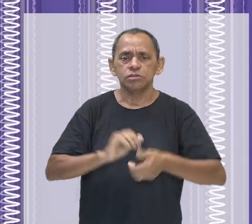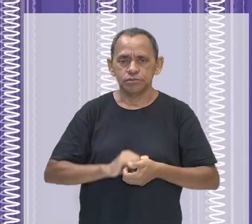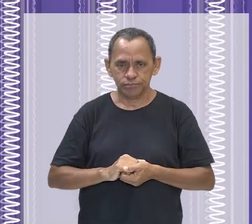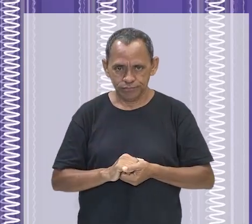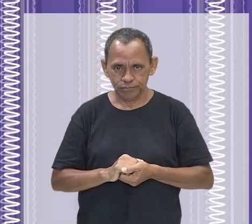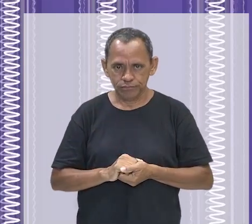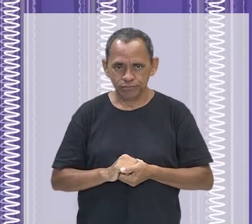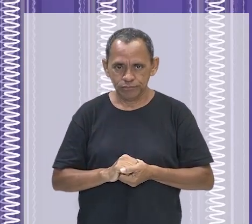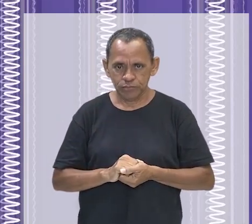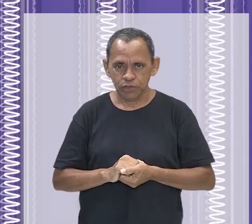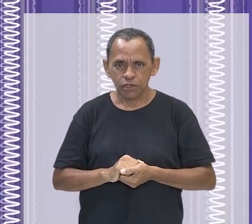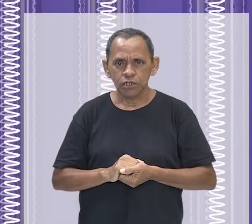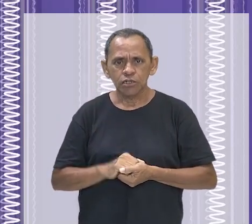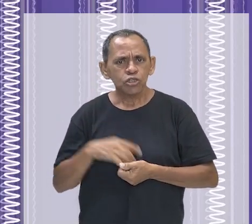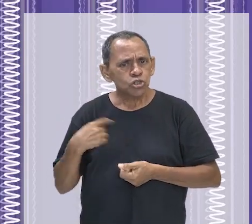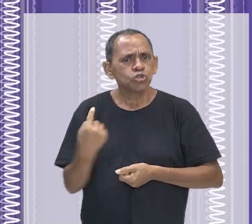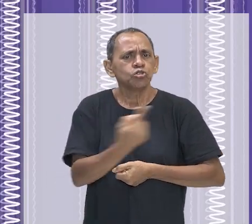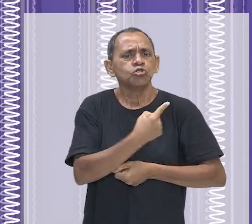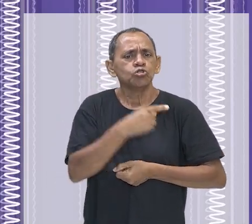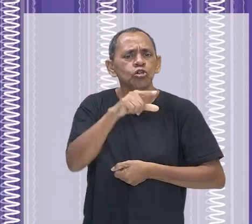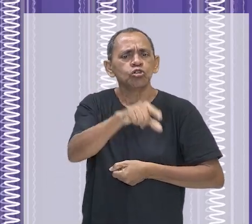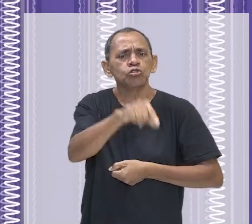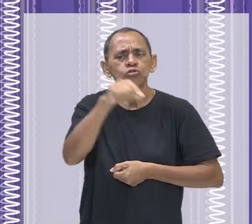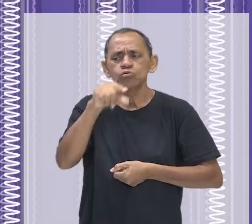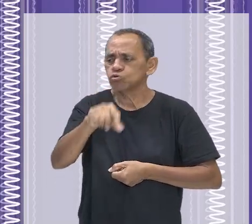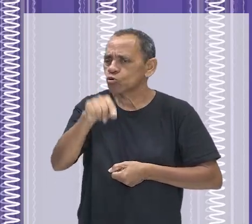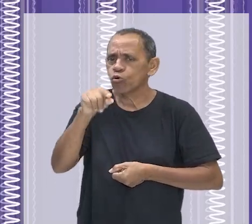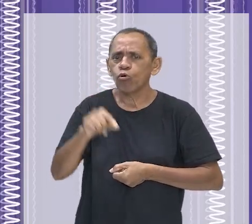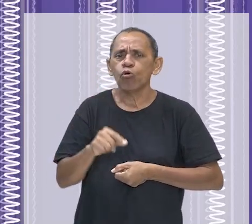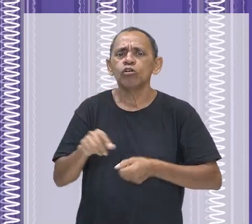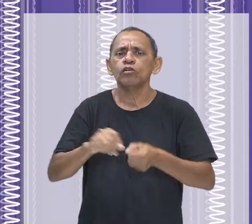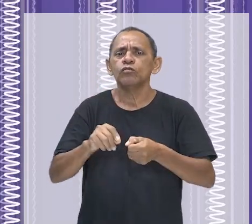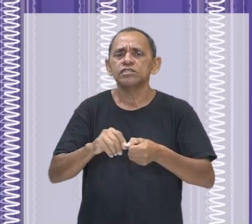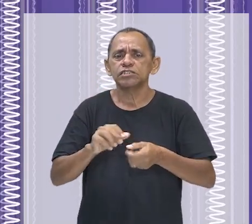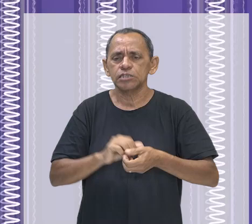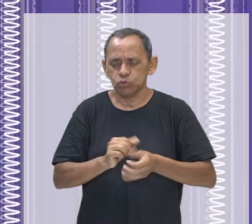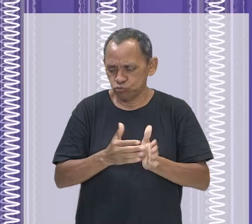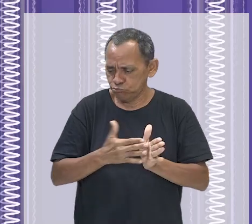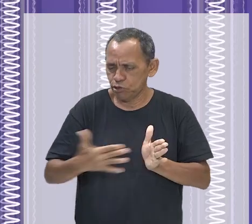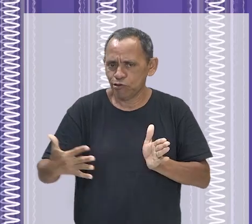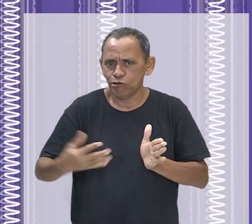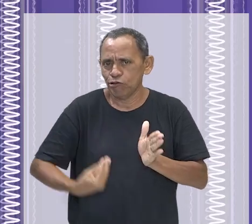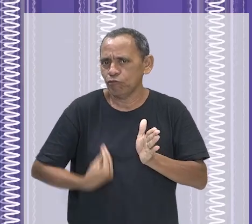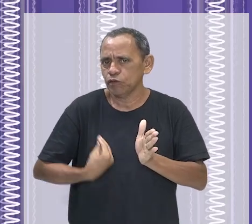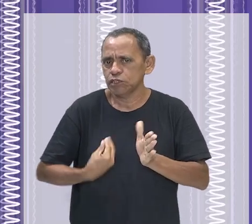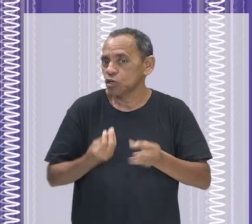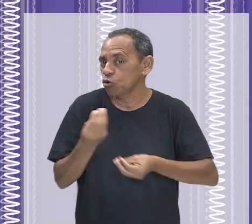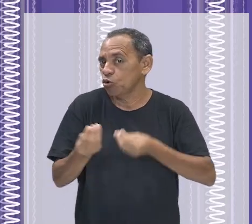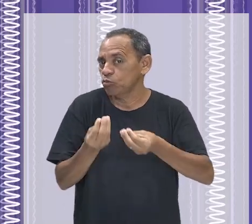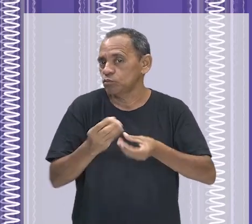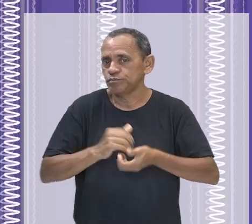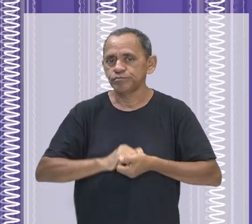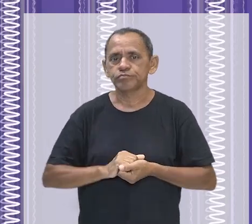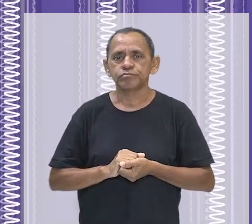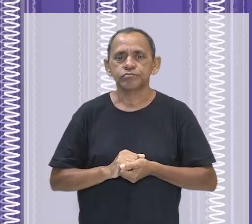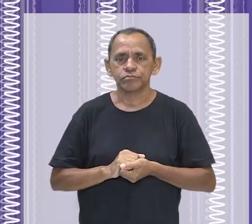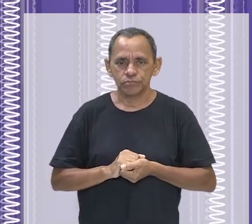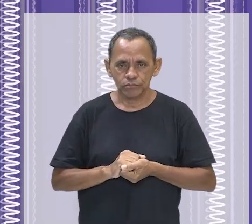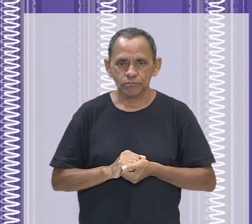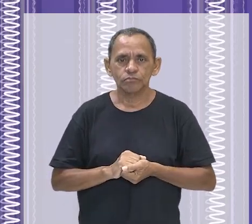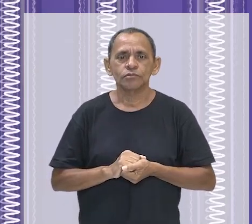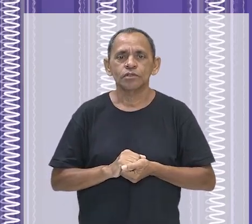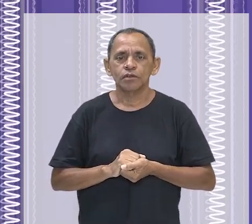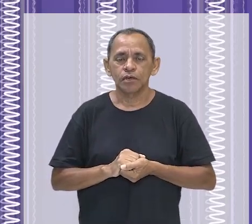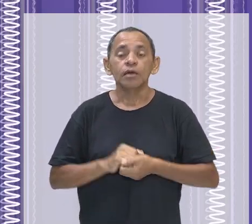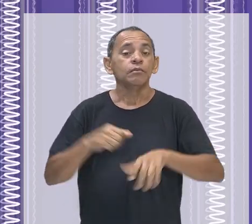você, eu, cada um de nós podemos fazer ao longo da vida? É claro, nós devemos fazer